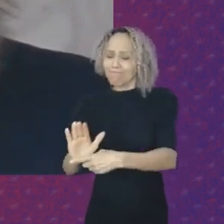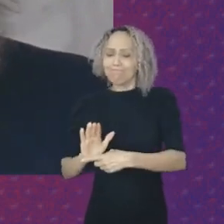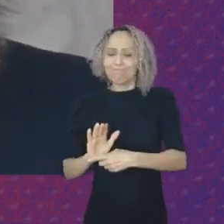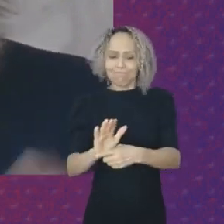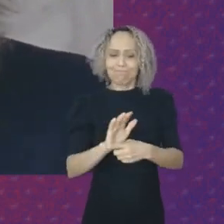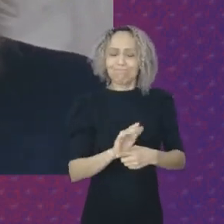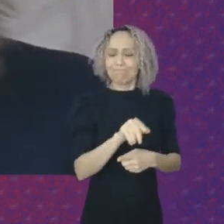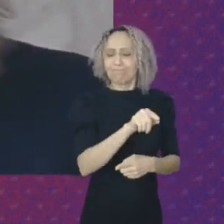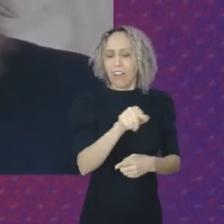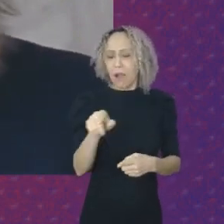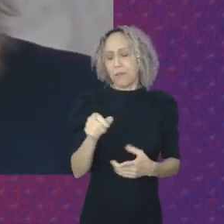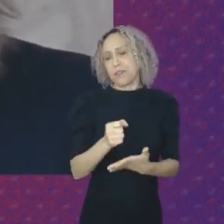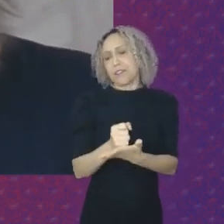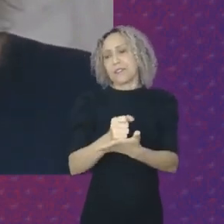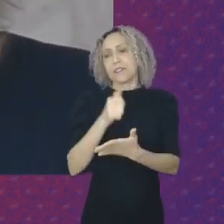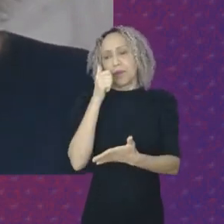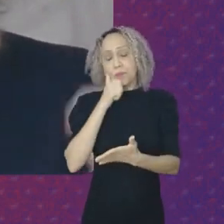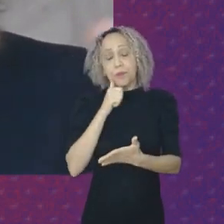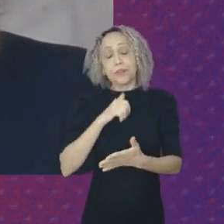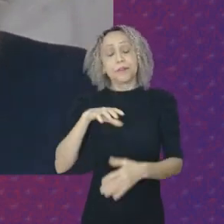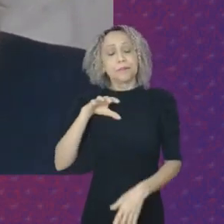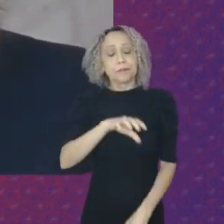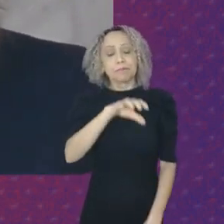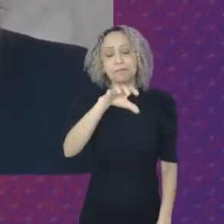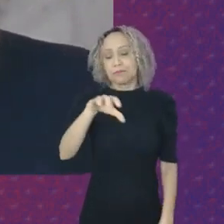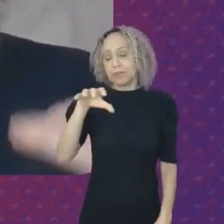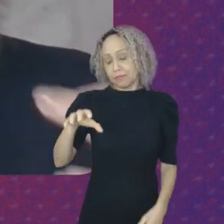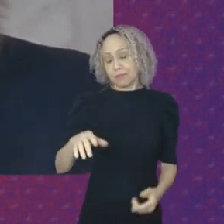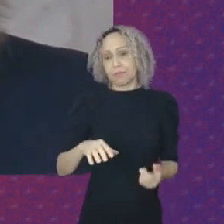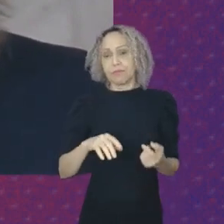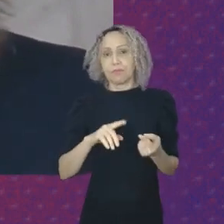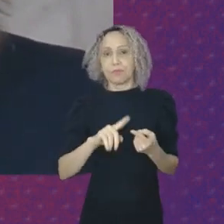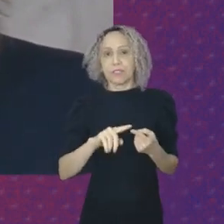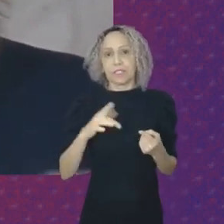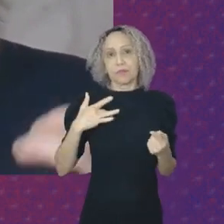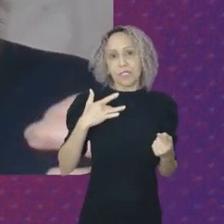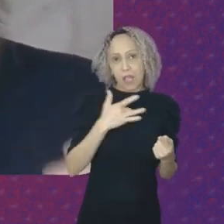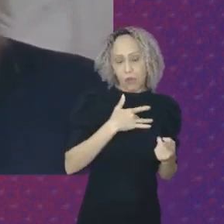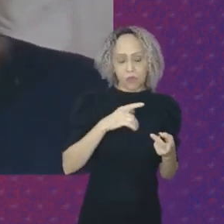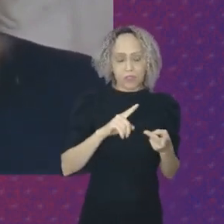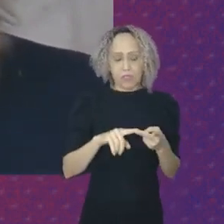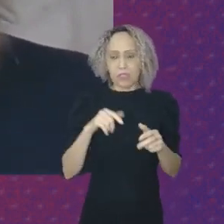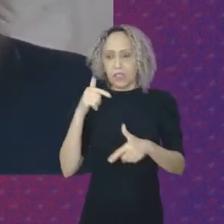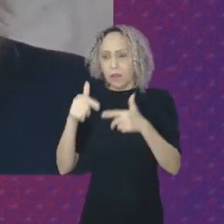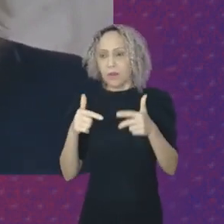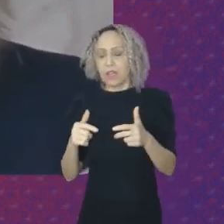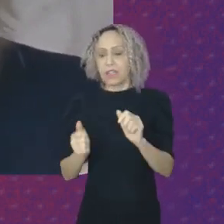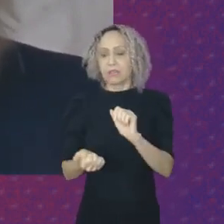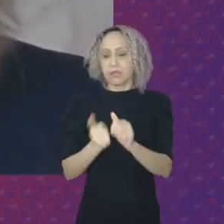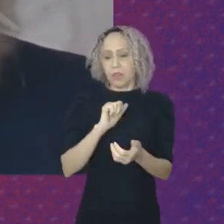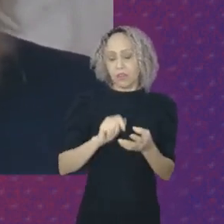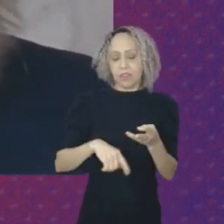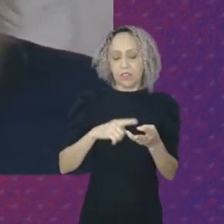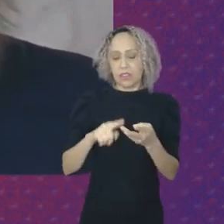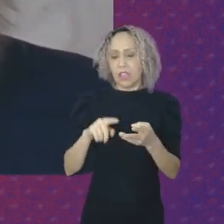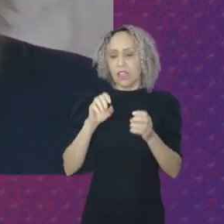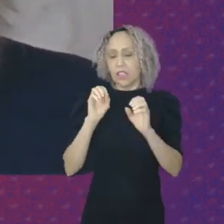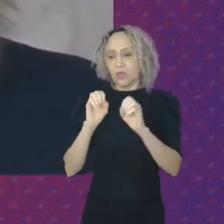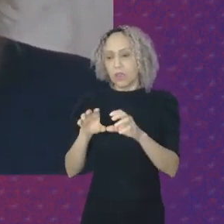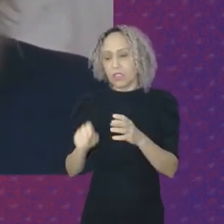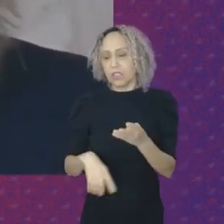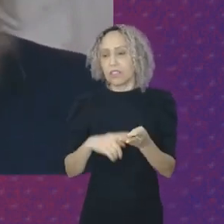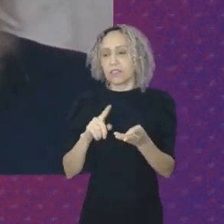diversas necessidades e áreas, na saúde, no trabalho, nos esportes, na